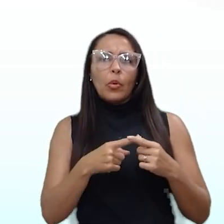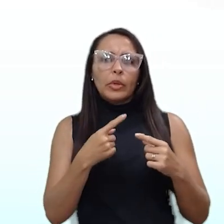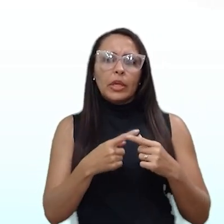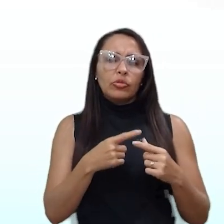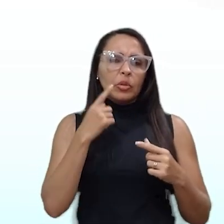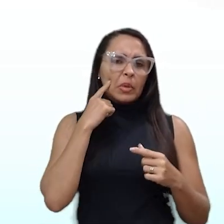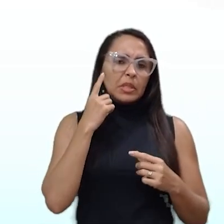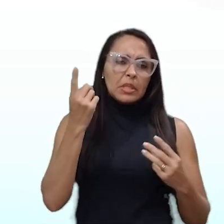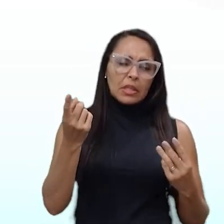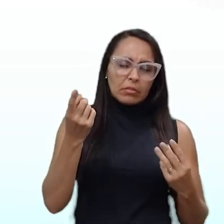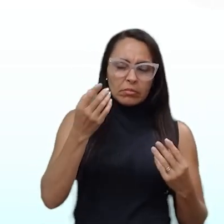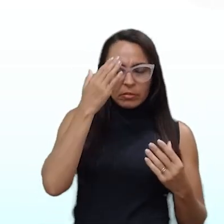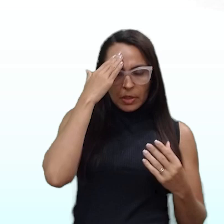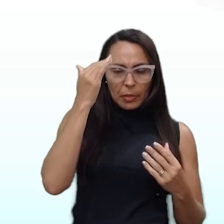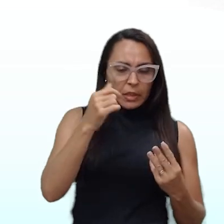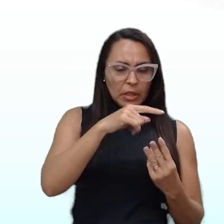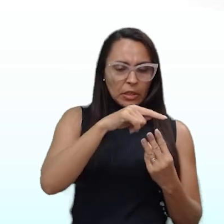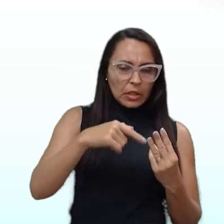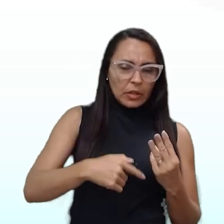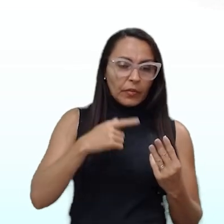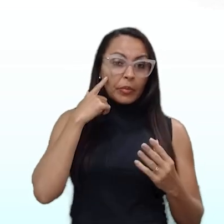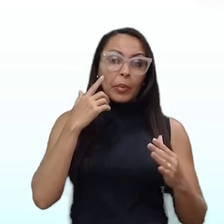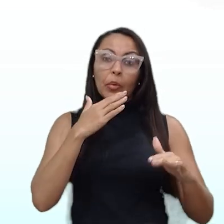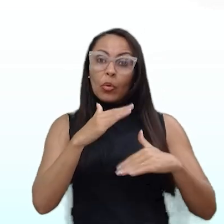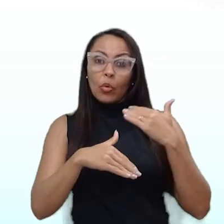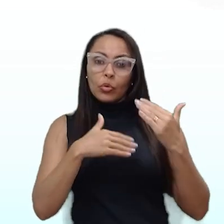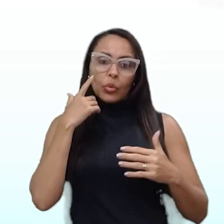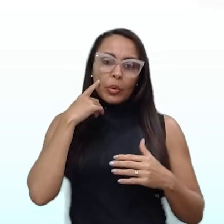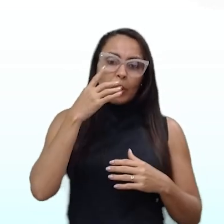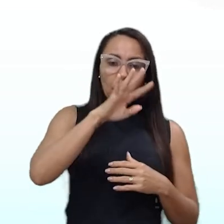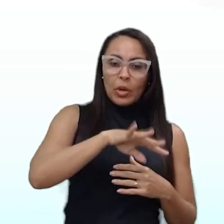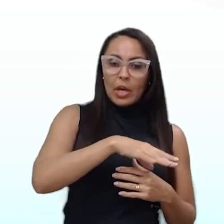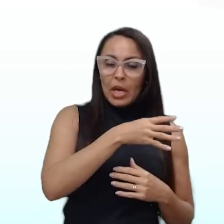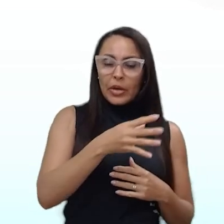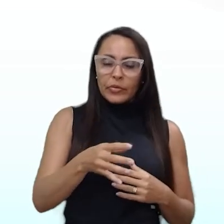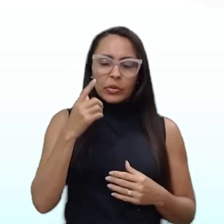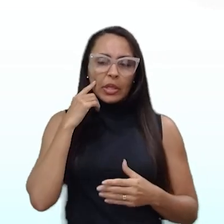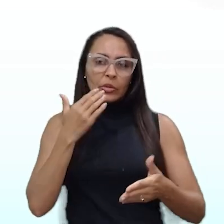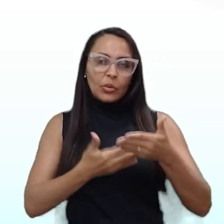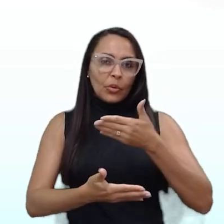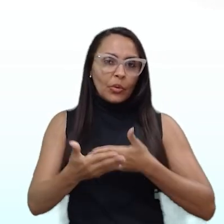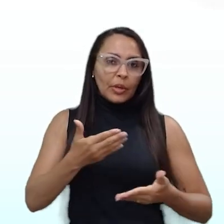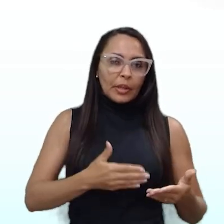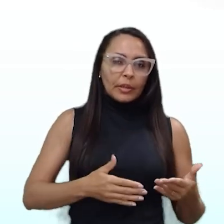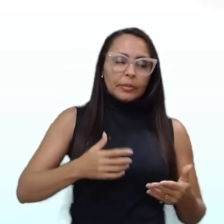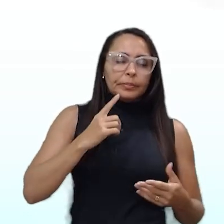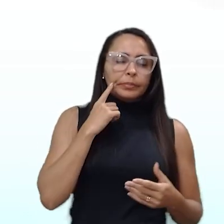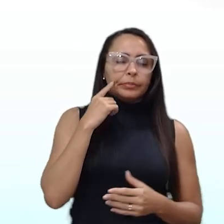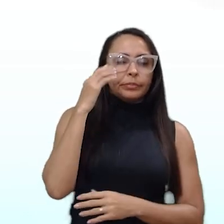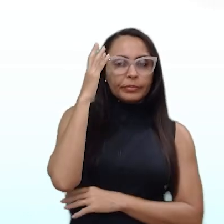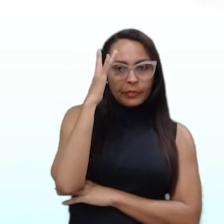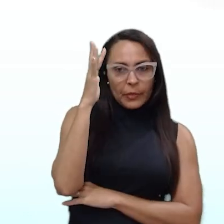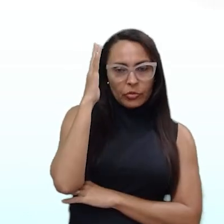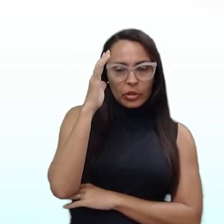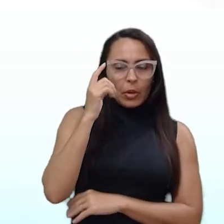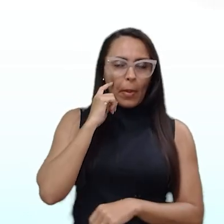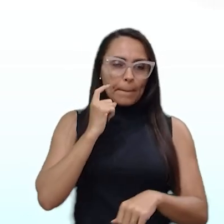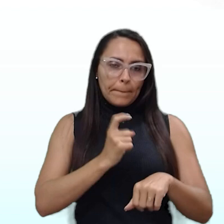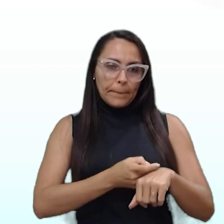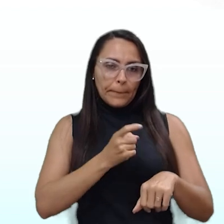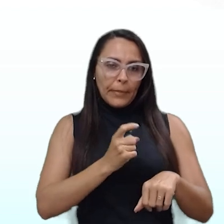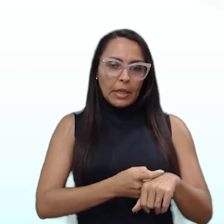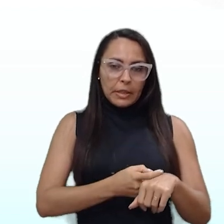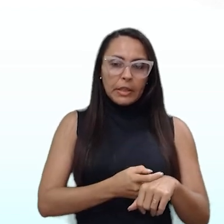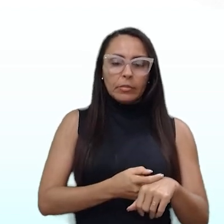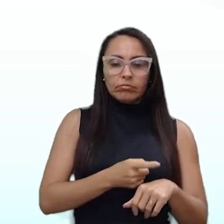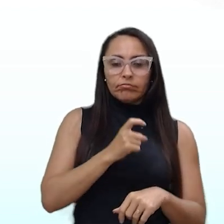estado da matéria? Porque quando a gente vai construir um gráfico da troca de calor, tenta imaginar agora uma pedrinha de gelo. Então, imagine que você fosse